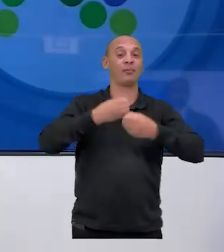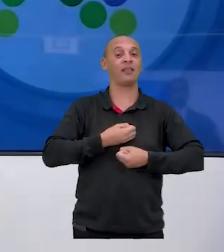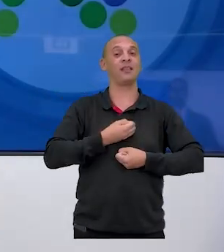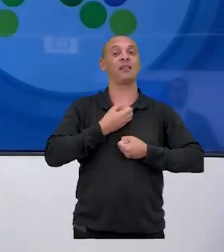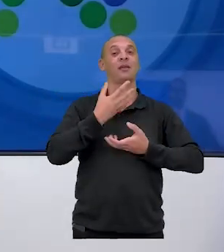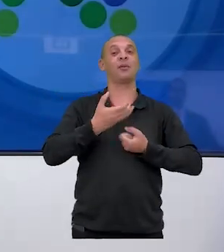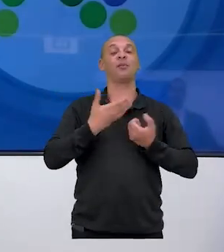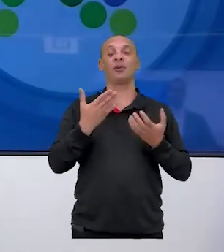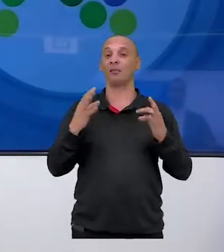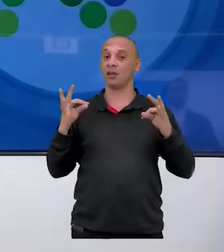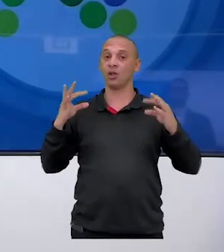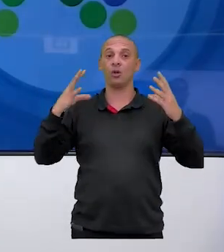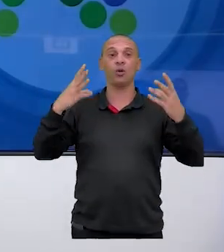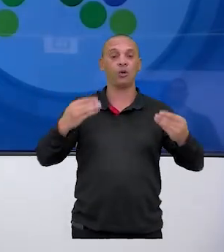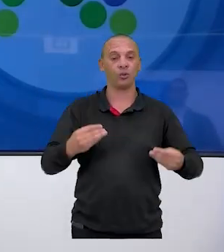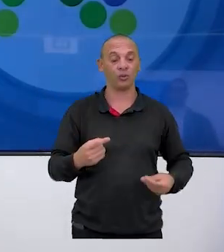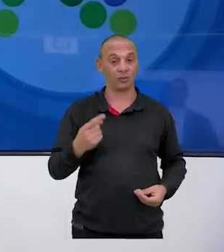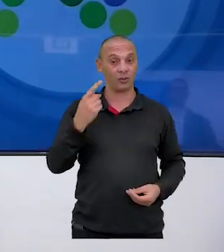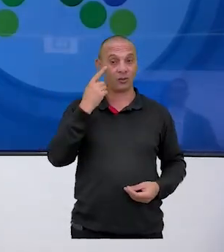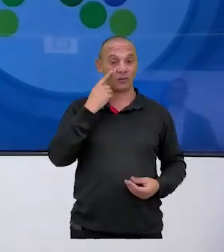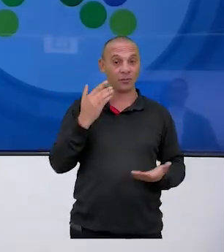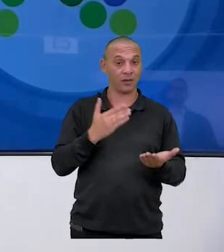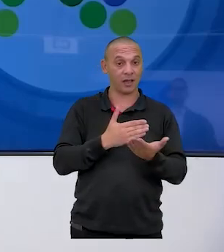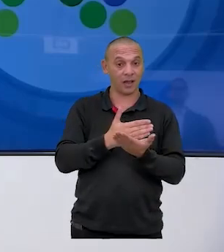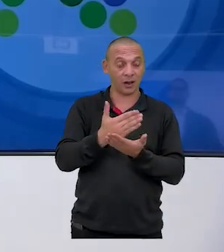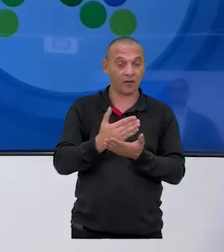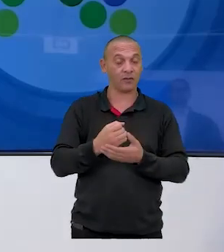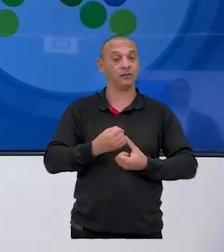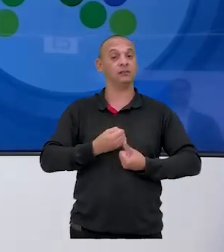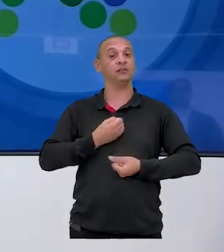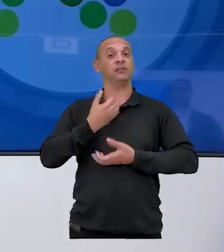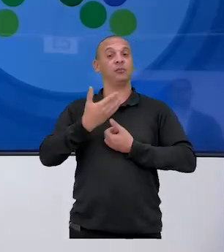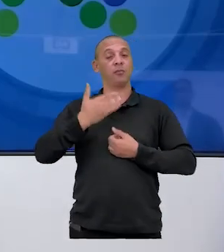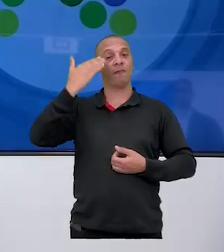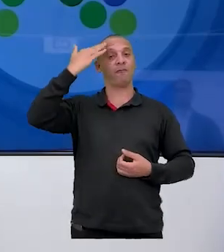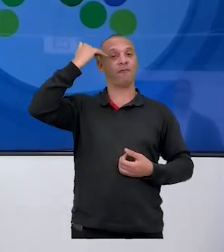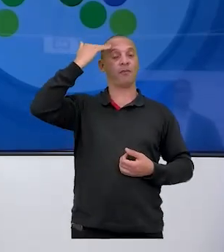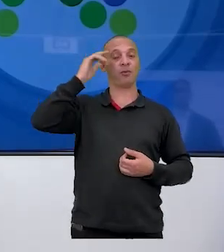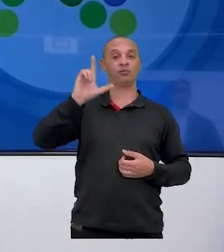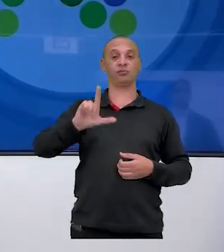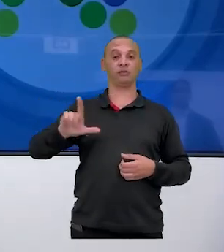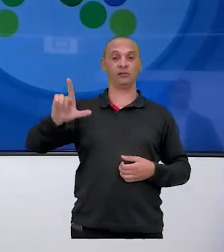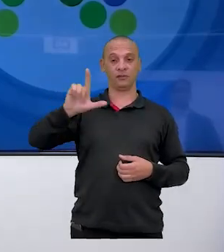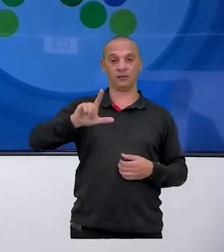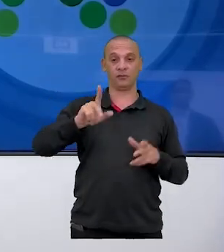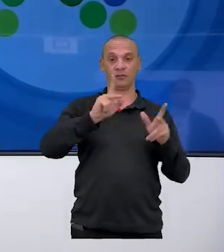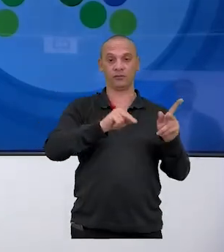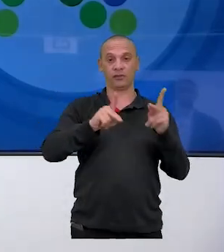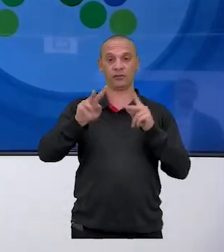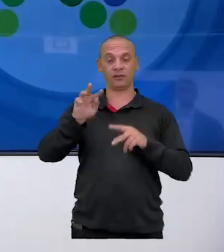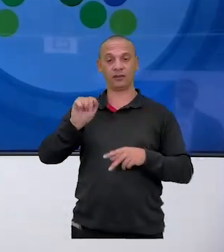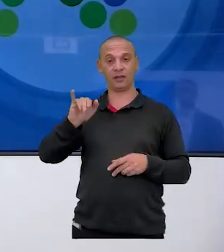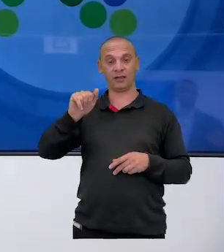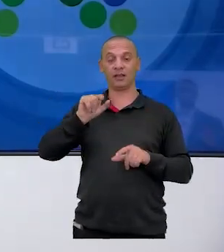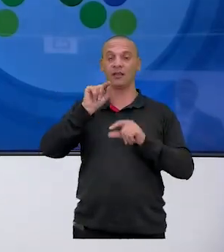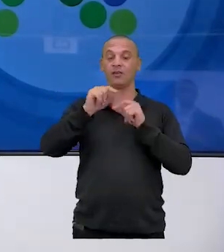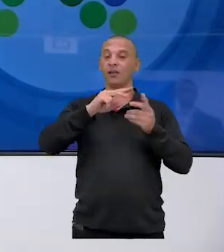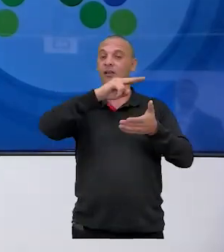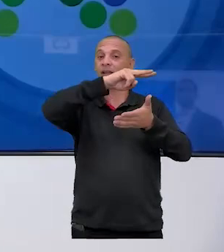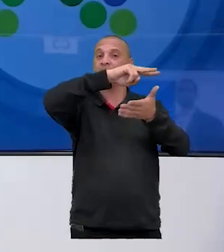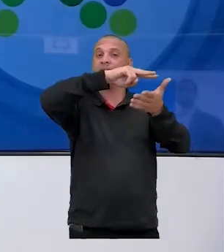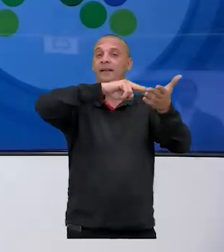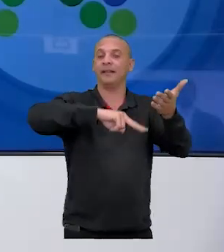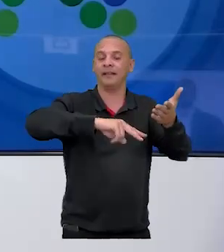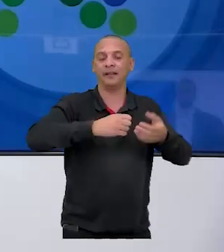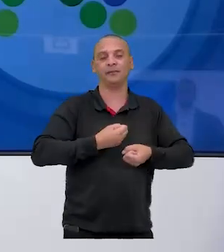que cabe no poema? Tudo. E vamos a um dos poemas mais famosos da literatura brasileira. A professora Taiana deu spoiler agora há pouco. Leremos ele inteiro, porque eu